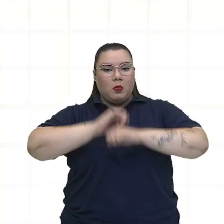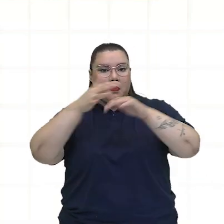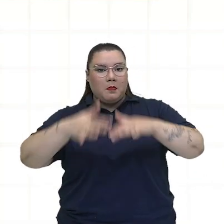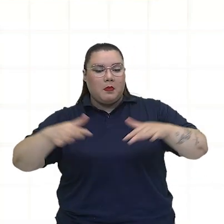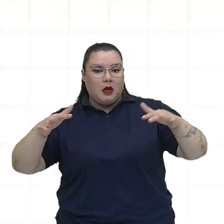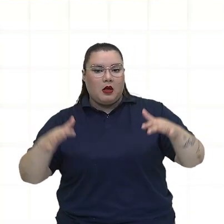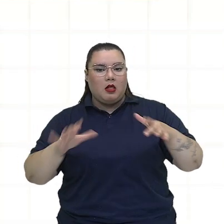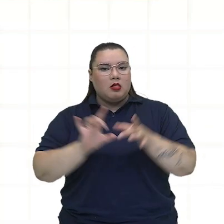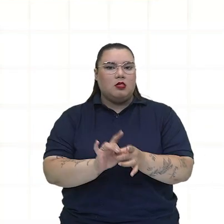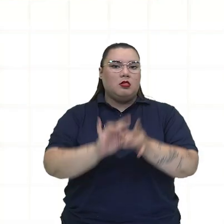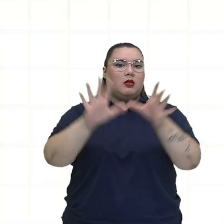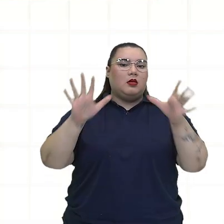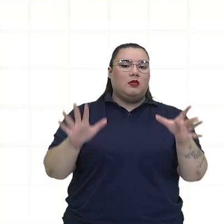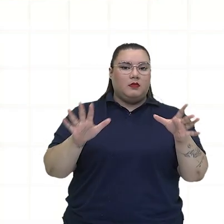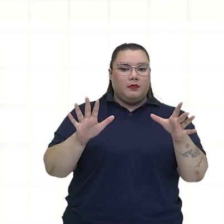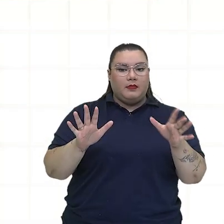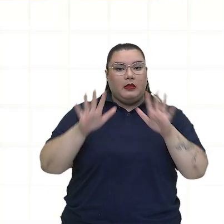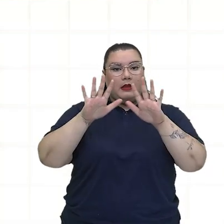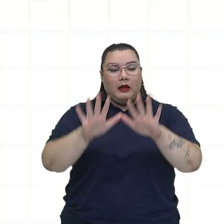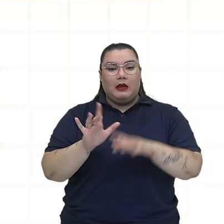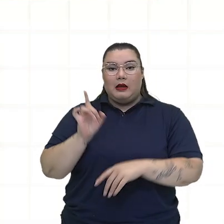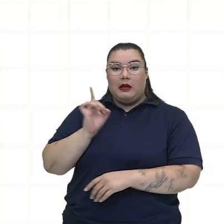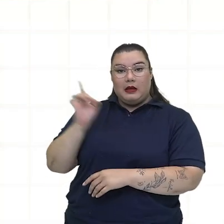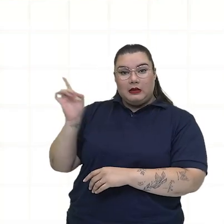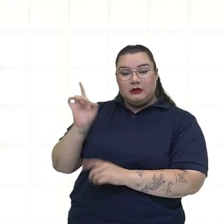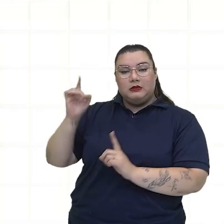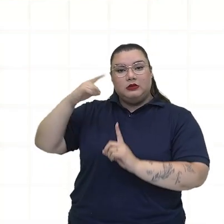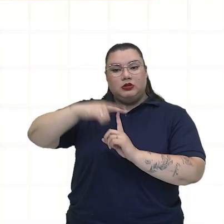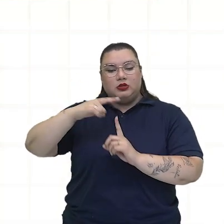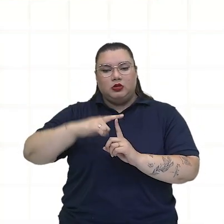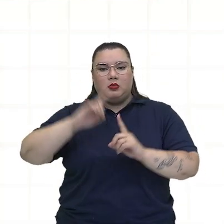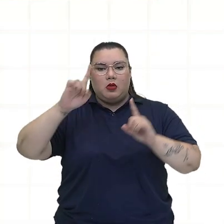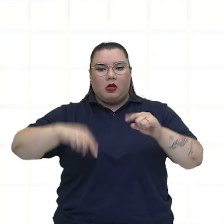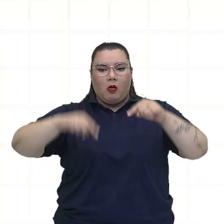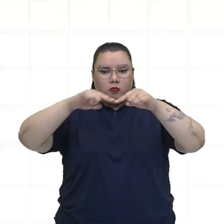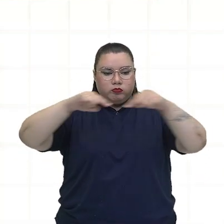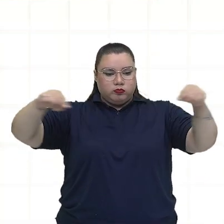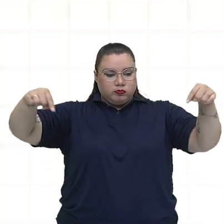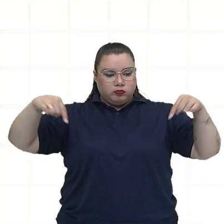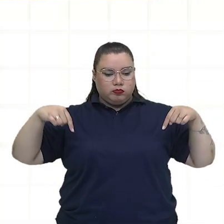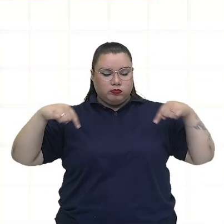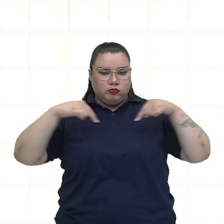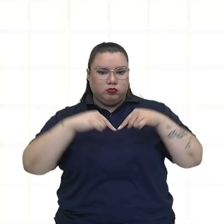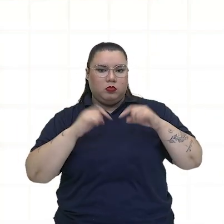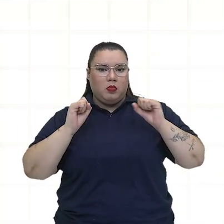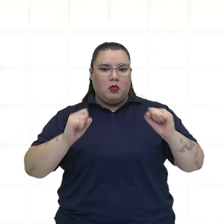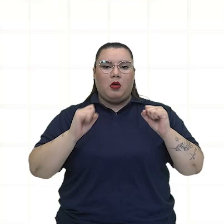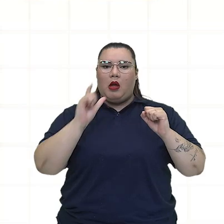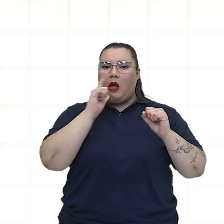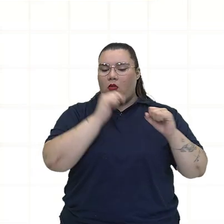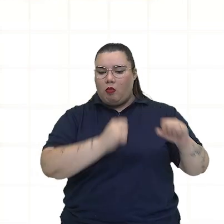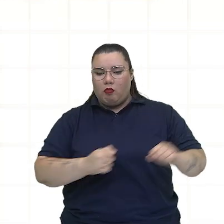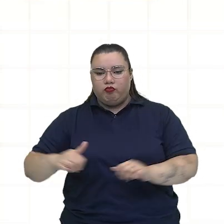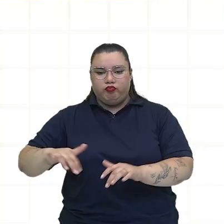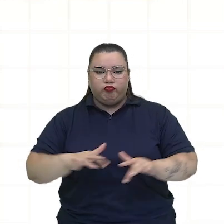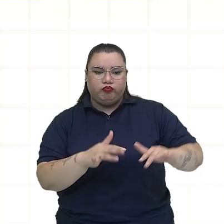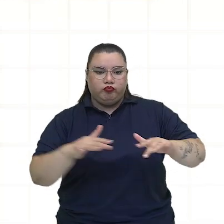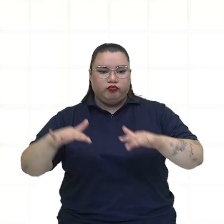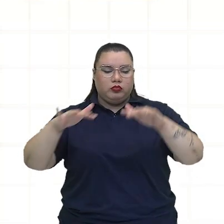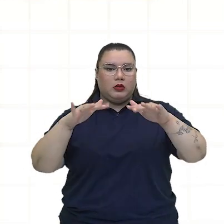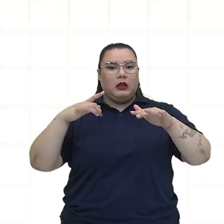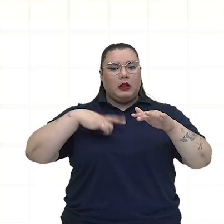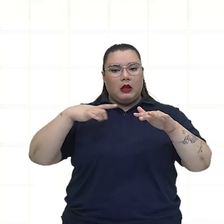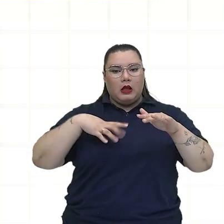está solto, ele é livre. Na aquicultura, são tanques, né? Podem ser lagos até mesmo, aonde há